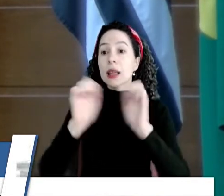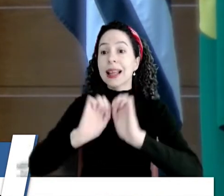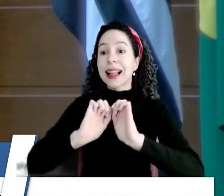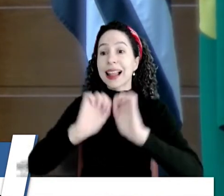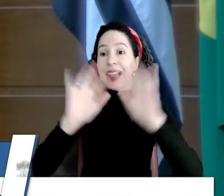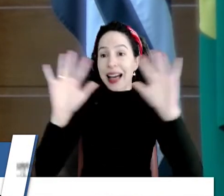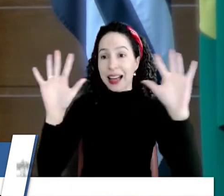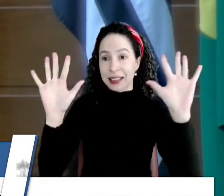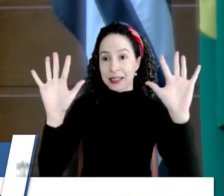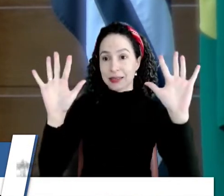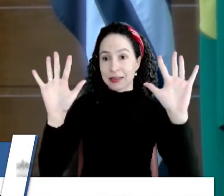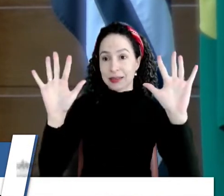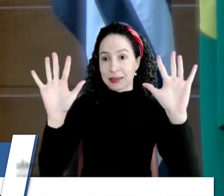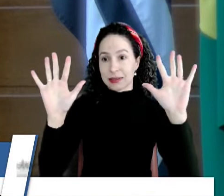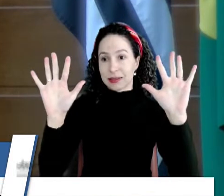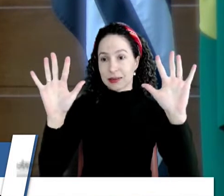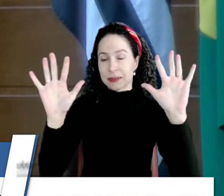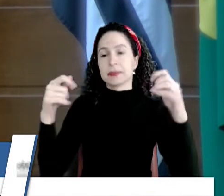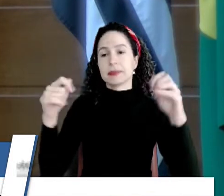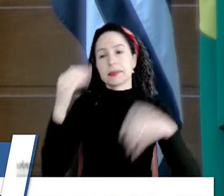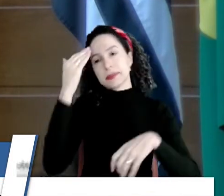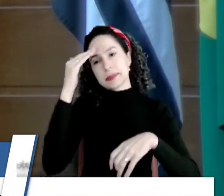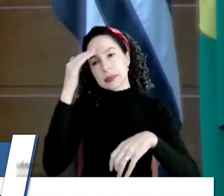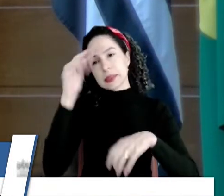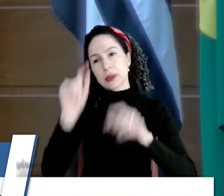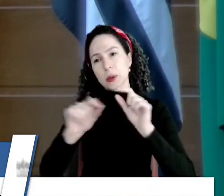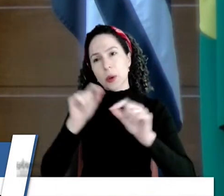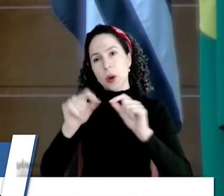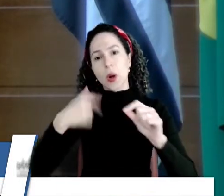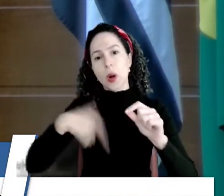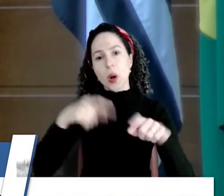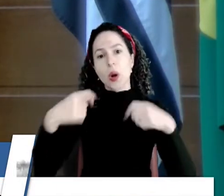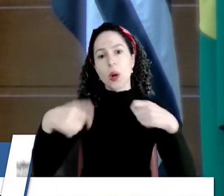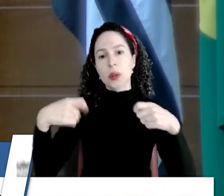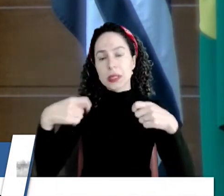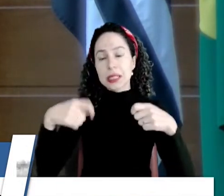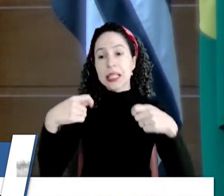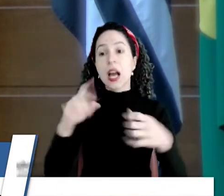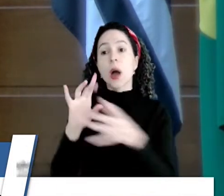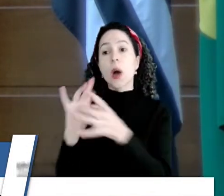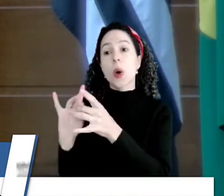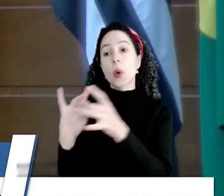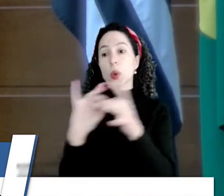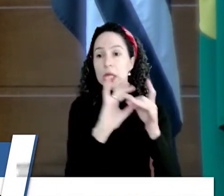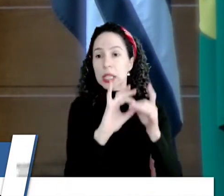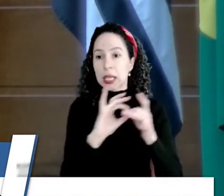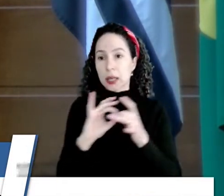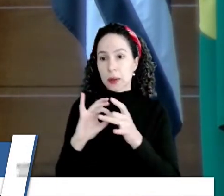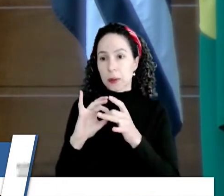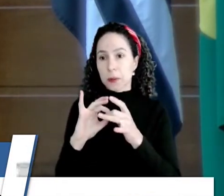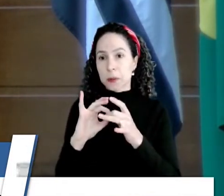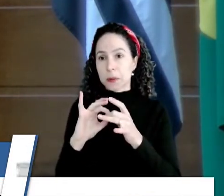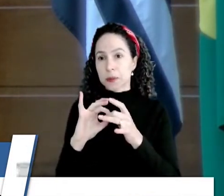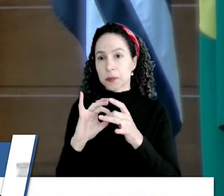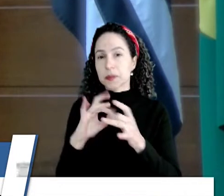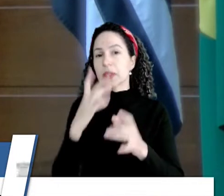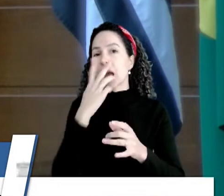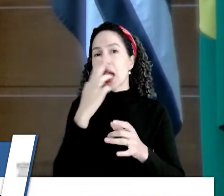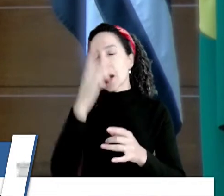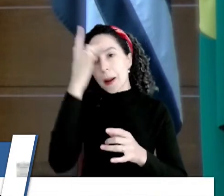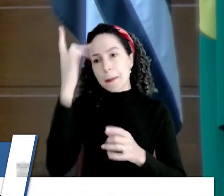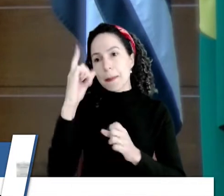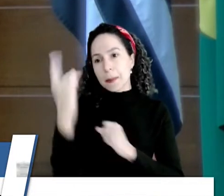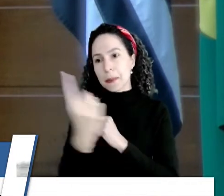a gente precisa de união. Igual uma munícipe me procurou esses dias para fazer um projeto de lei para as pessoas